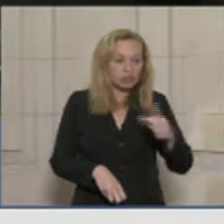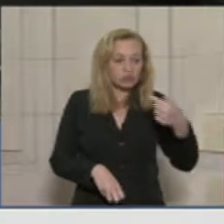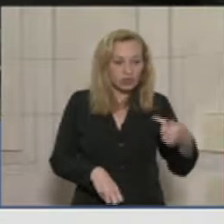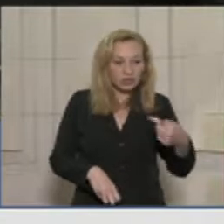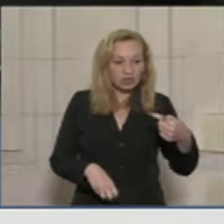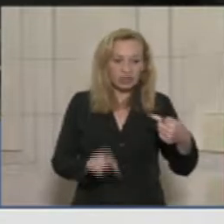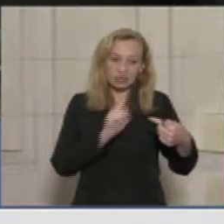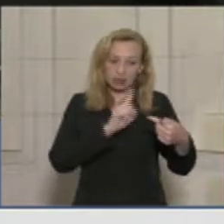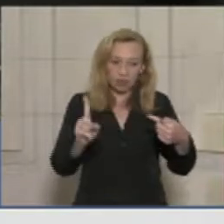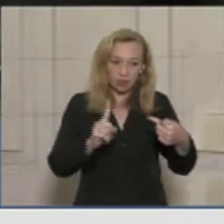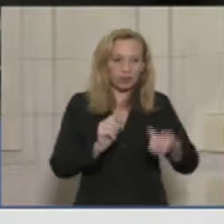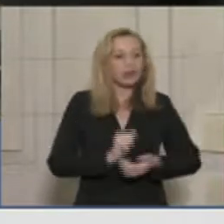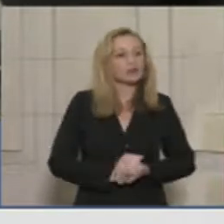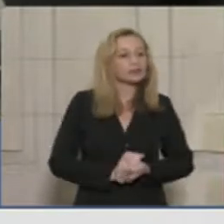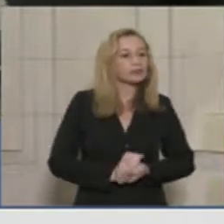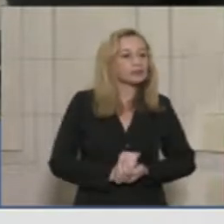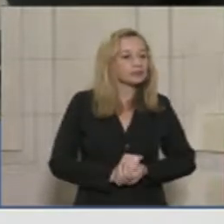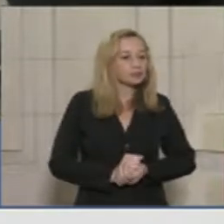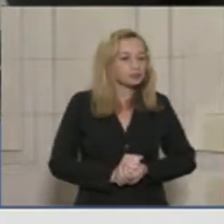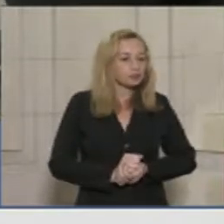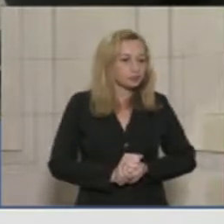57 não.